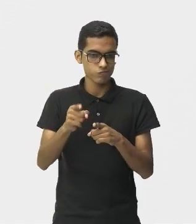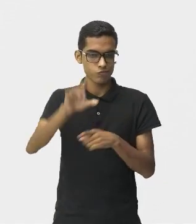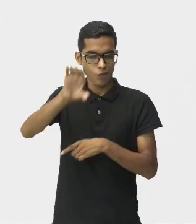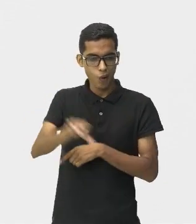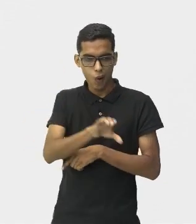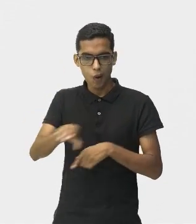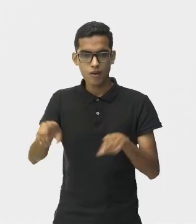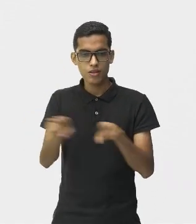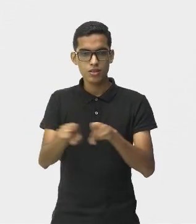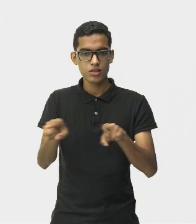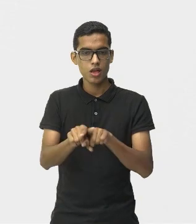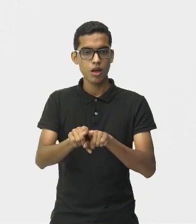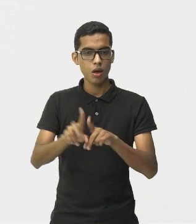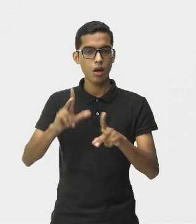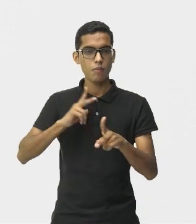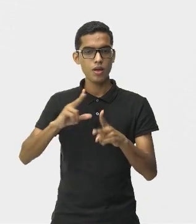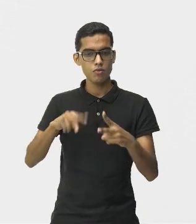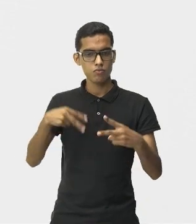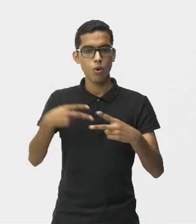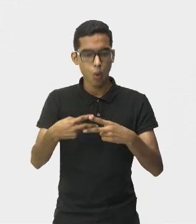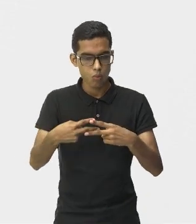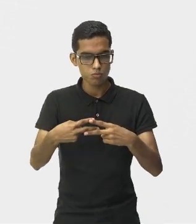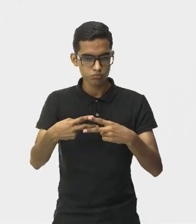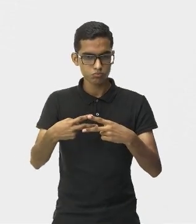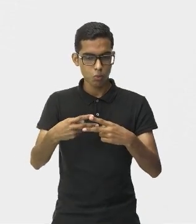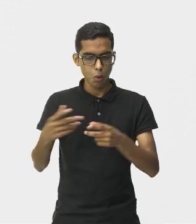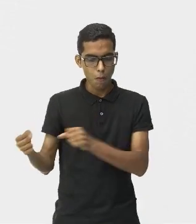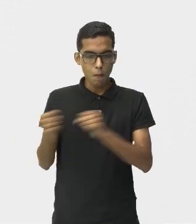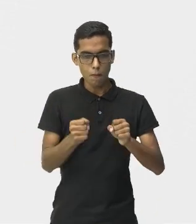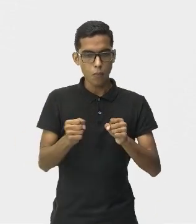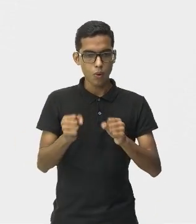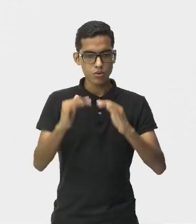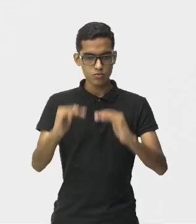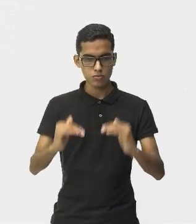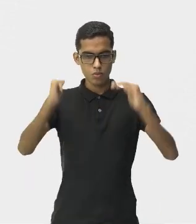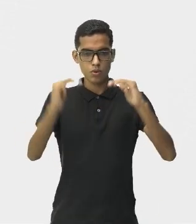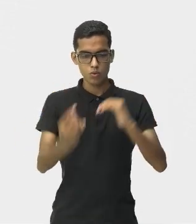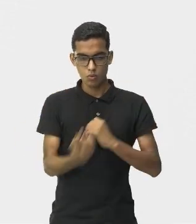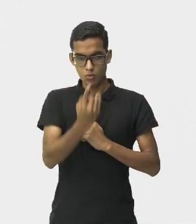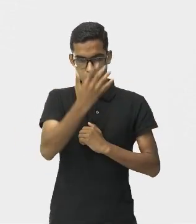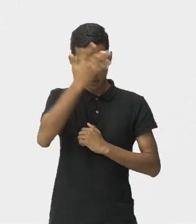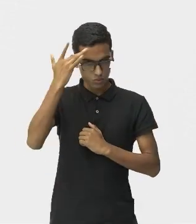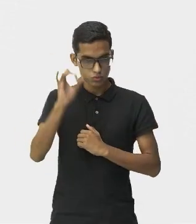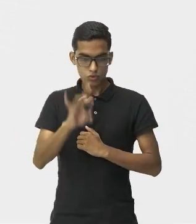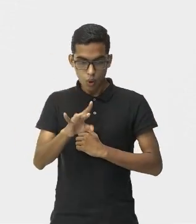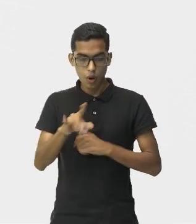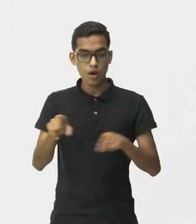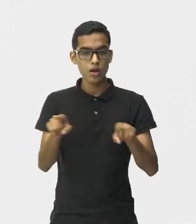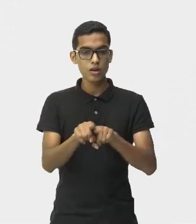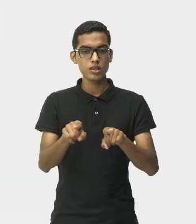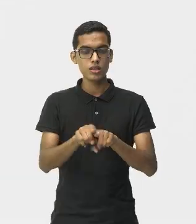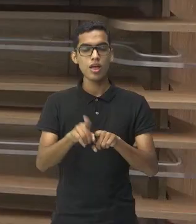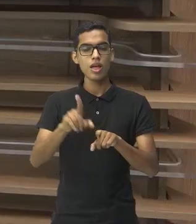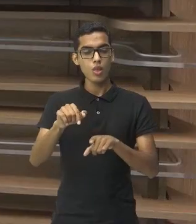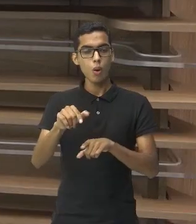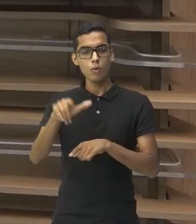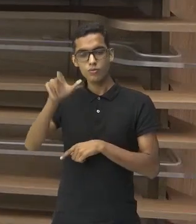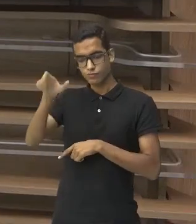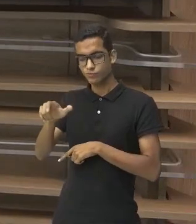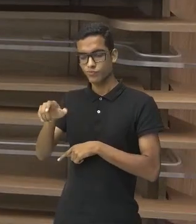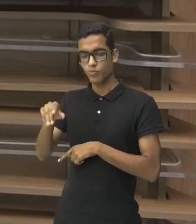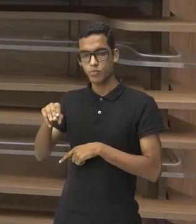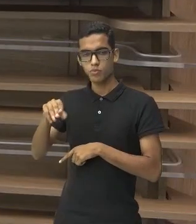chamado absolutismo monárquico. O Marquês de Pombal, com as políticas pombalinas, o chamado Diretório Pombalino,